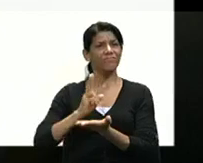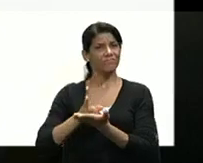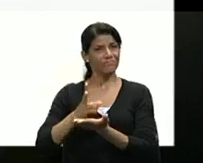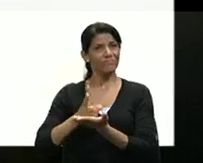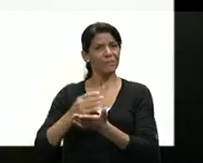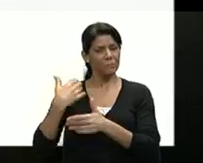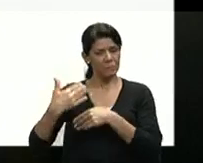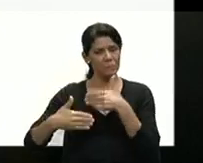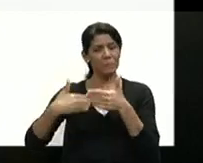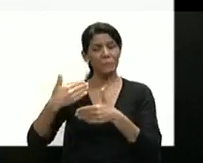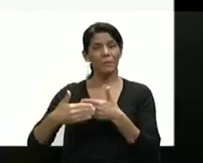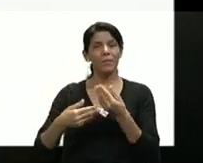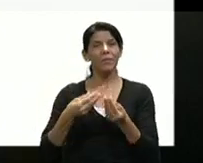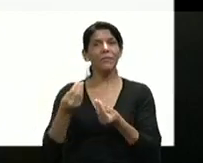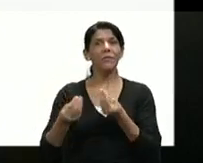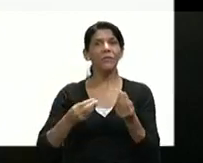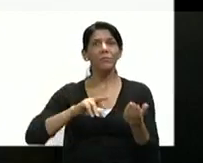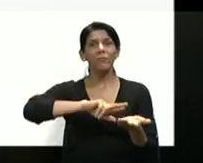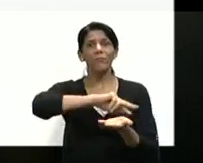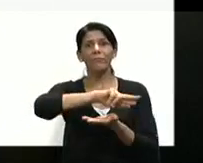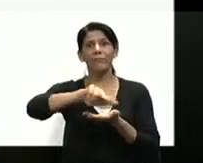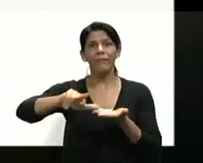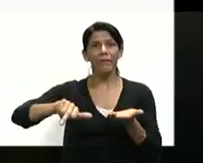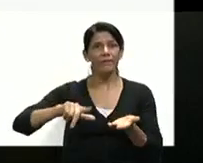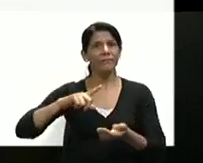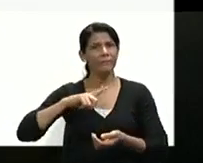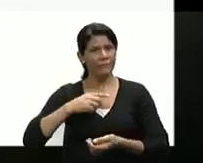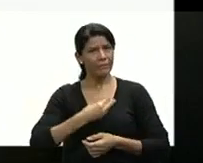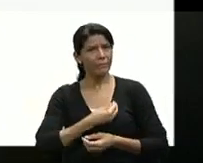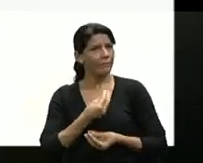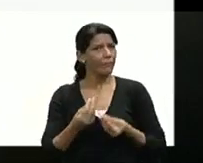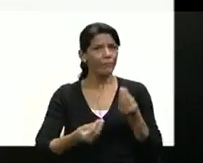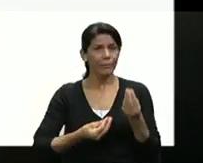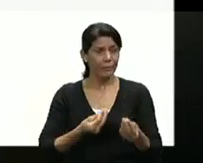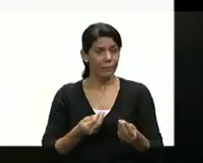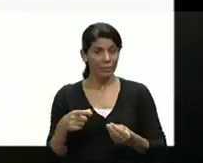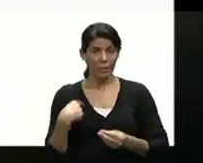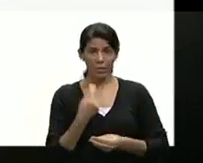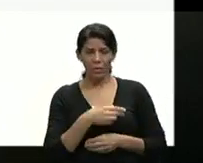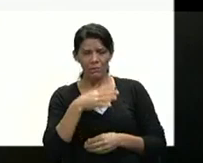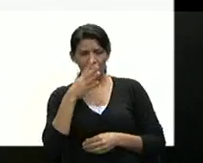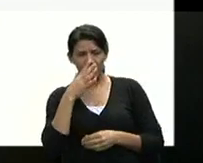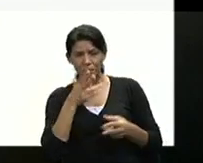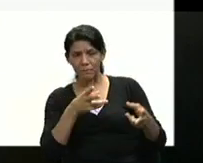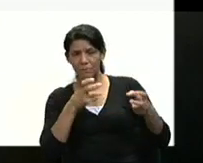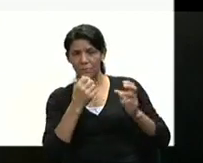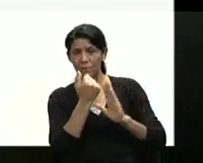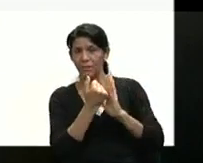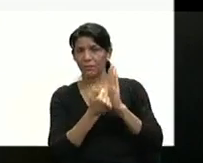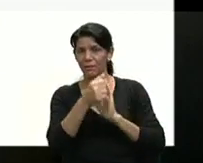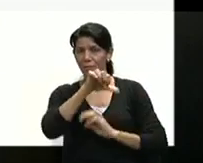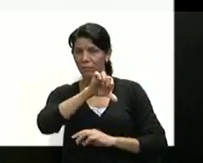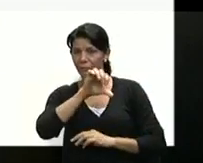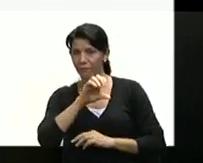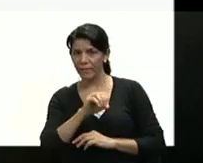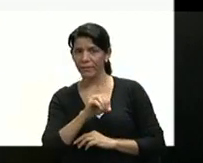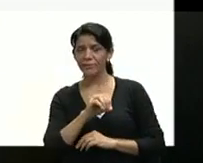do tempo. E como está essa variação? Nós observamos, na década de